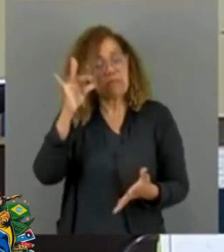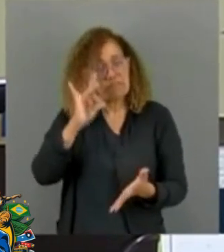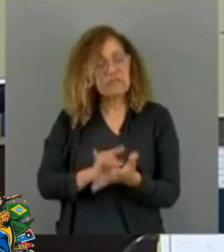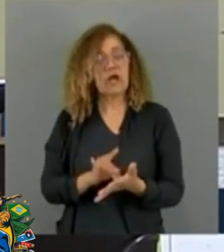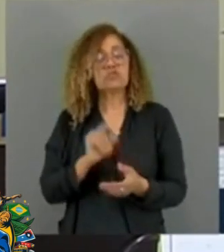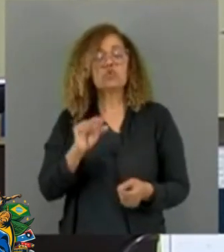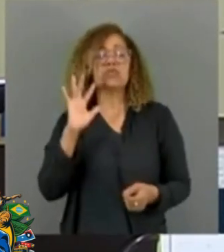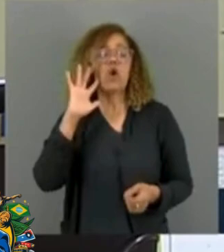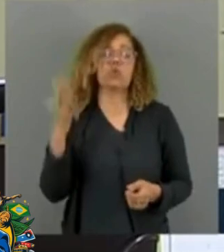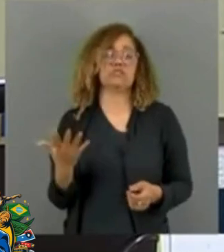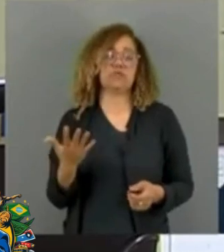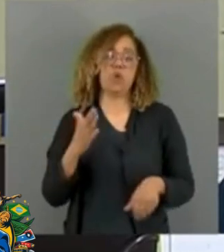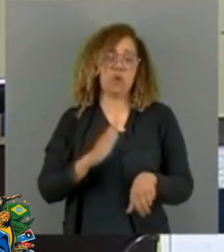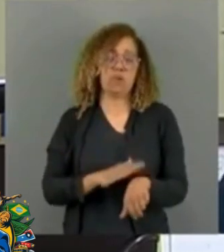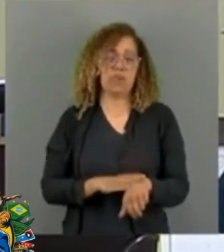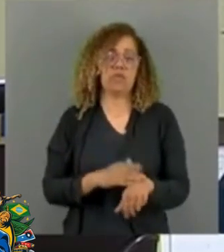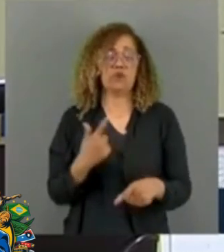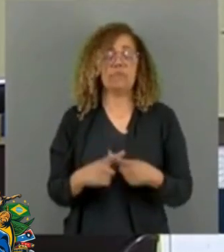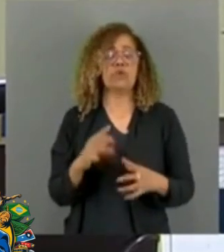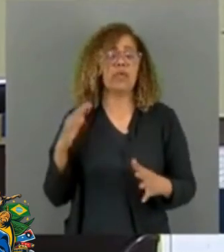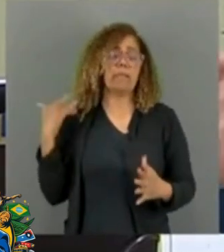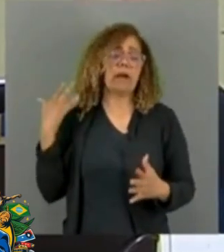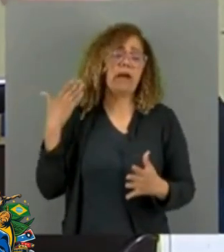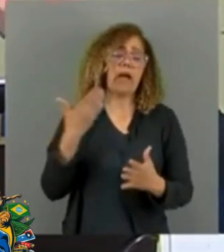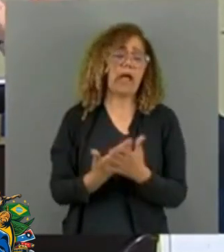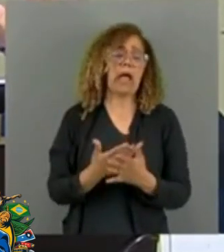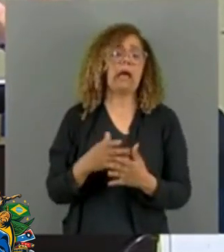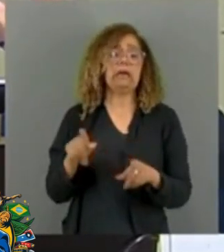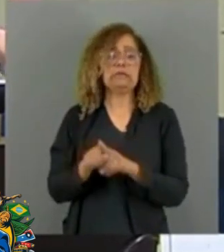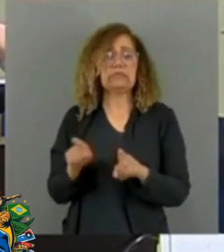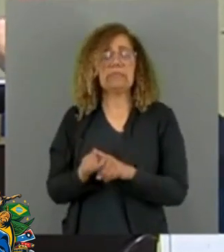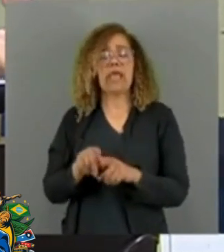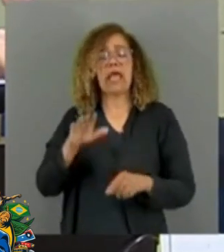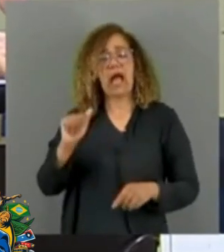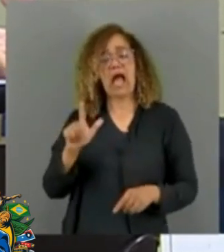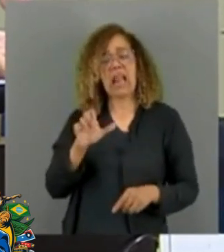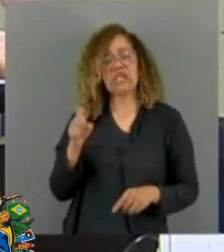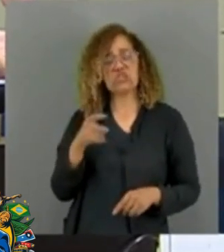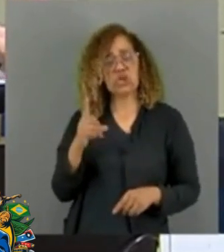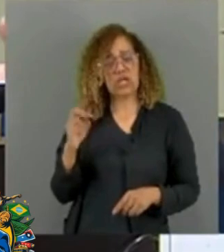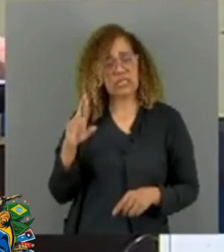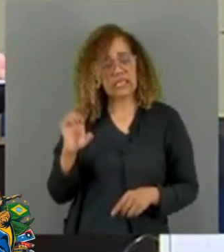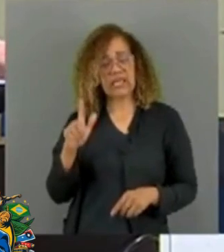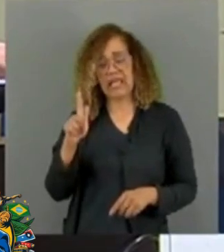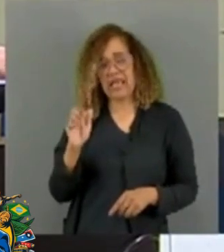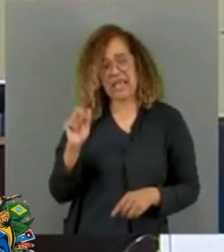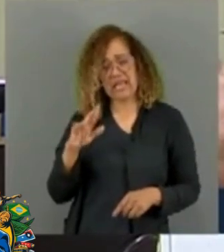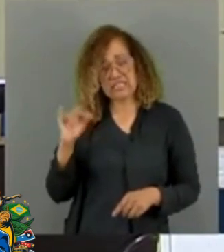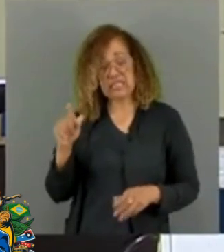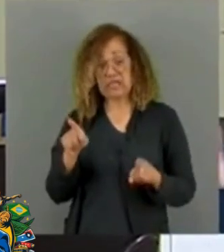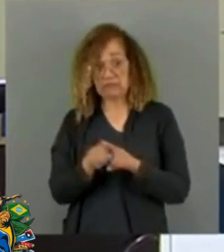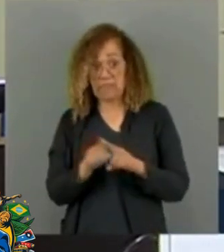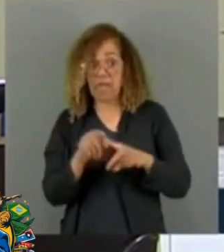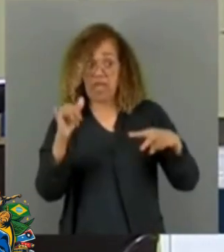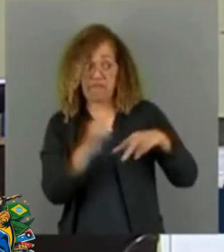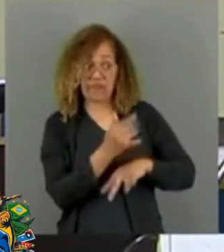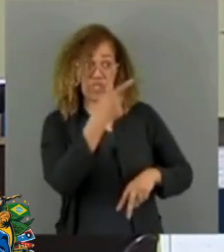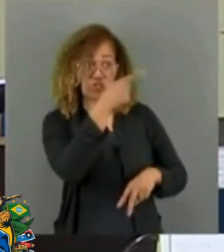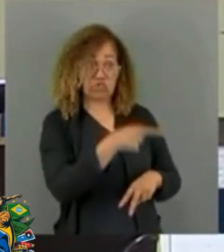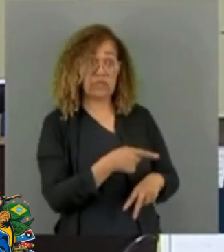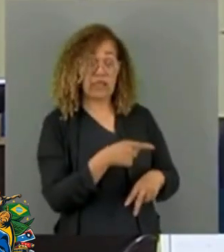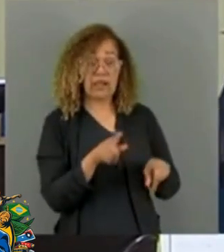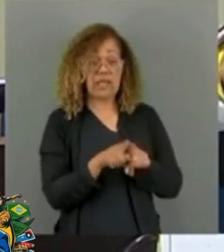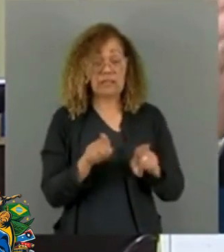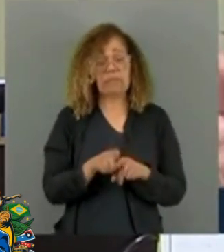o que aconteceu ali, com tudo o que aconteceu na Jovem Pan, e Alexandre Garcia é vítima daquele momento, dentre outros como